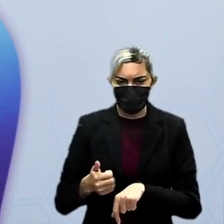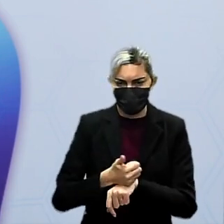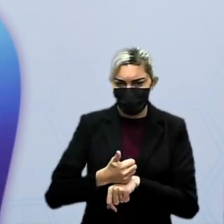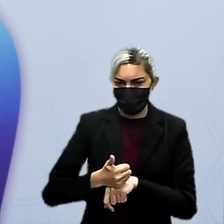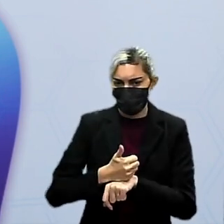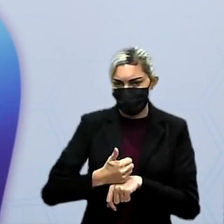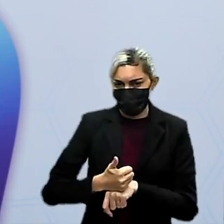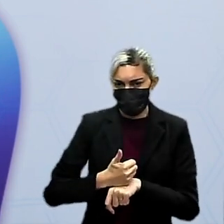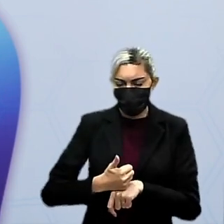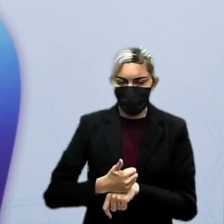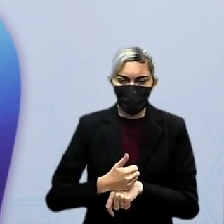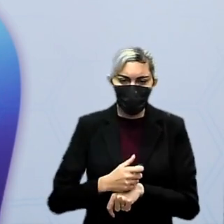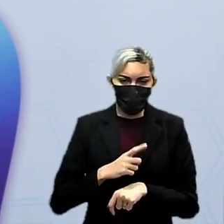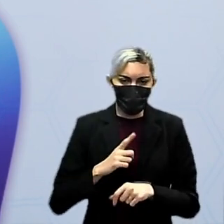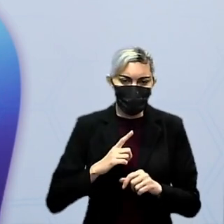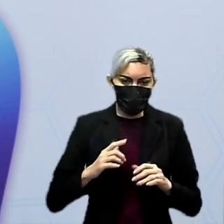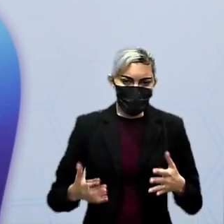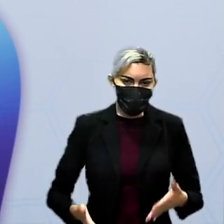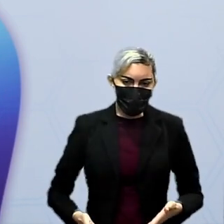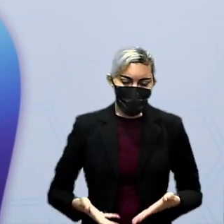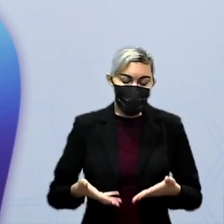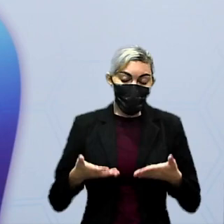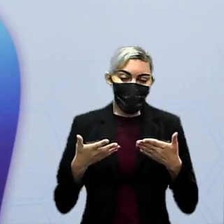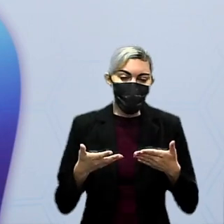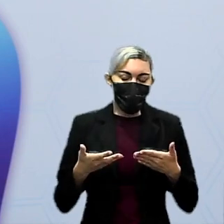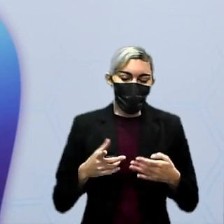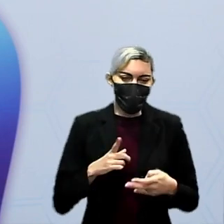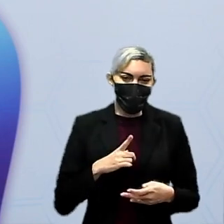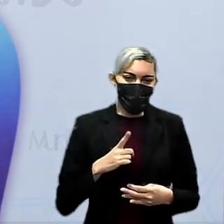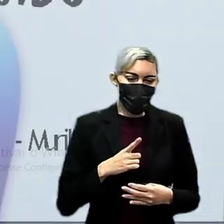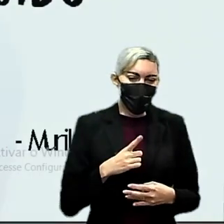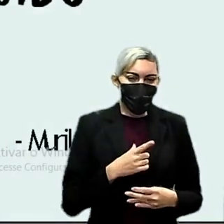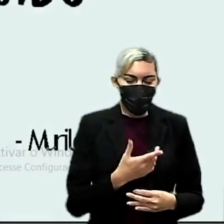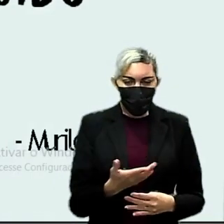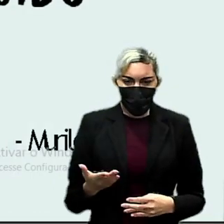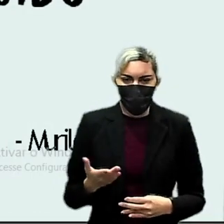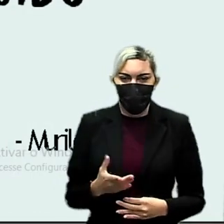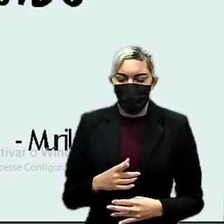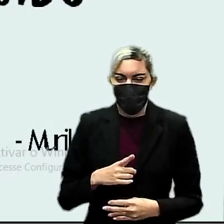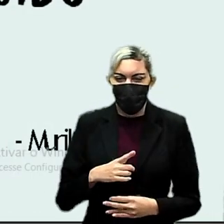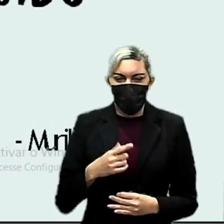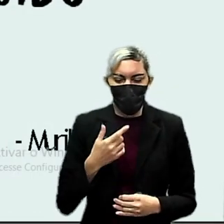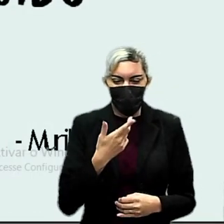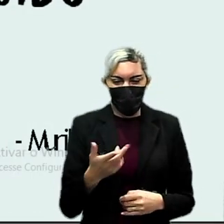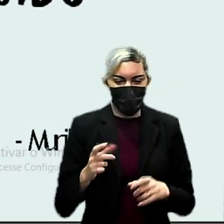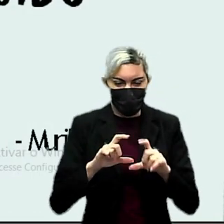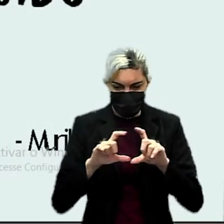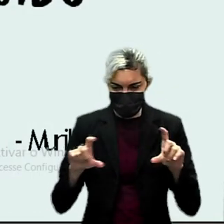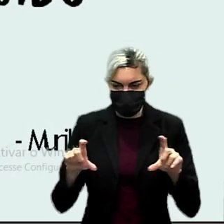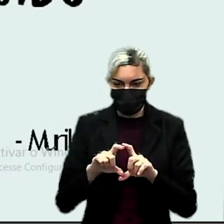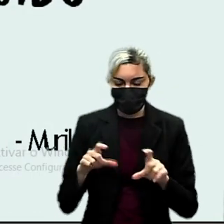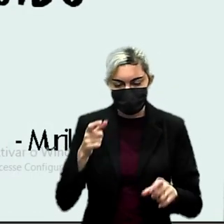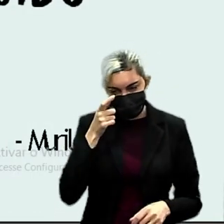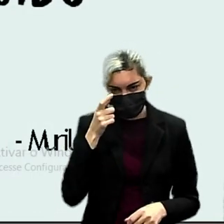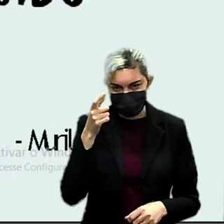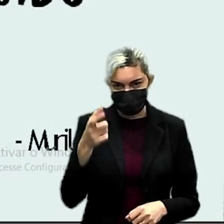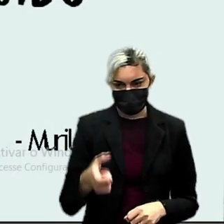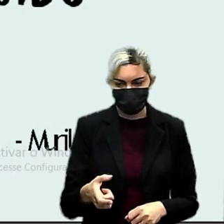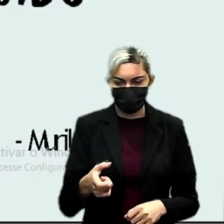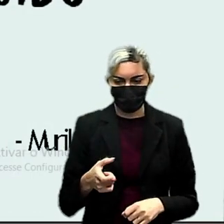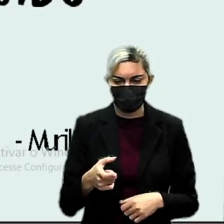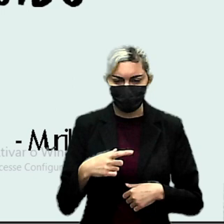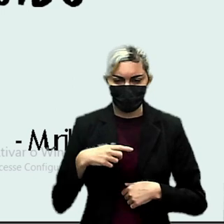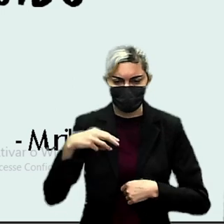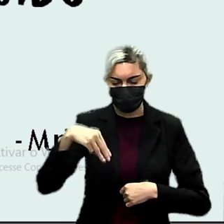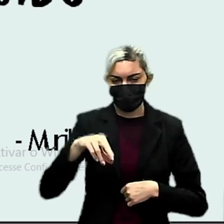está em ascensão no processo. Bom, Essa frase eu acho muito interessante, né? O